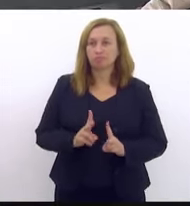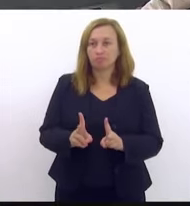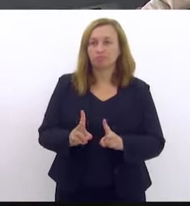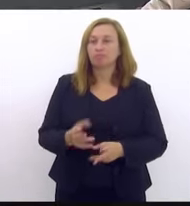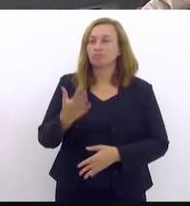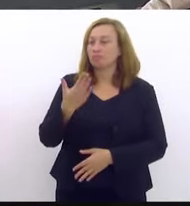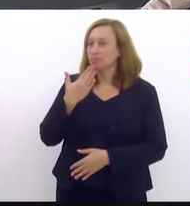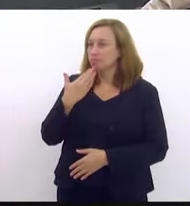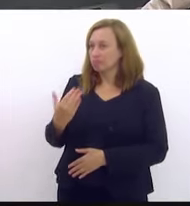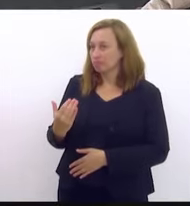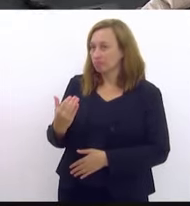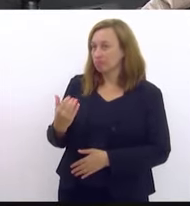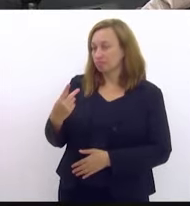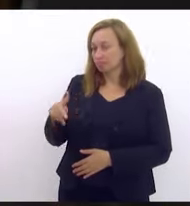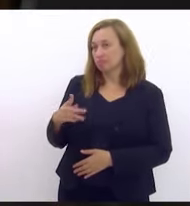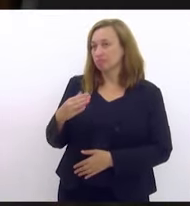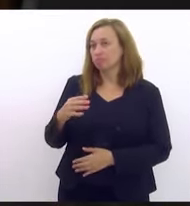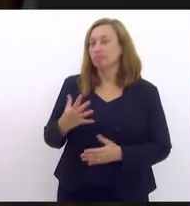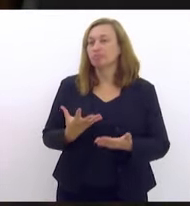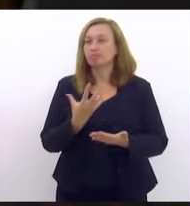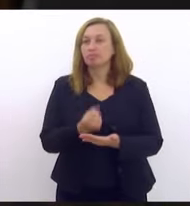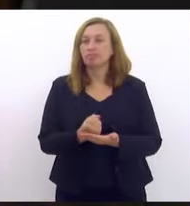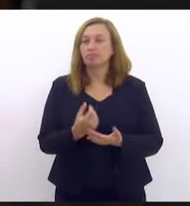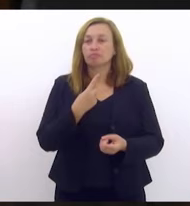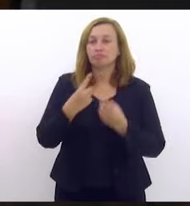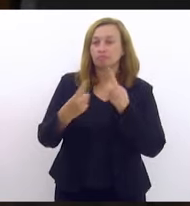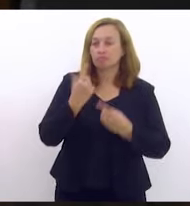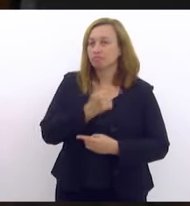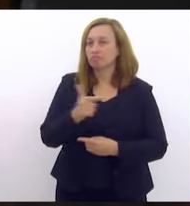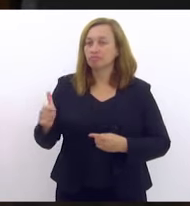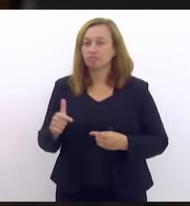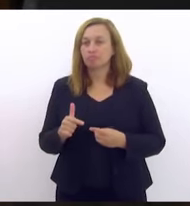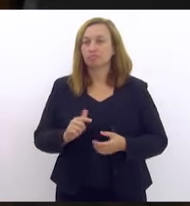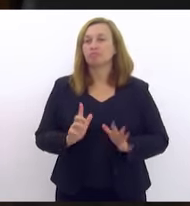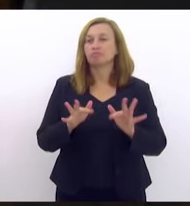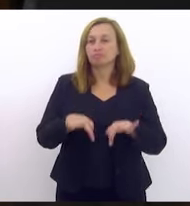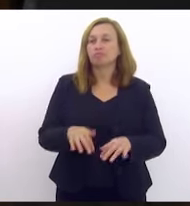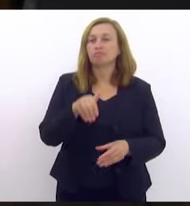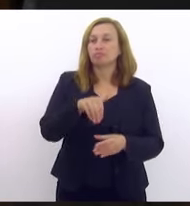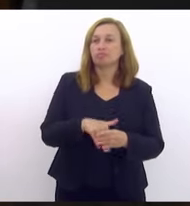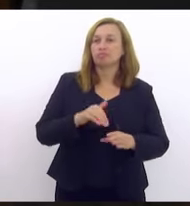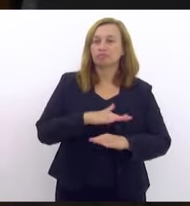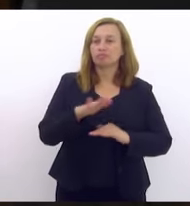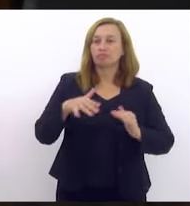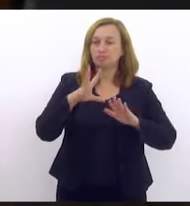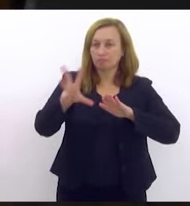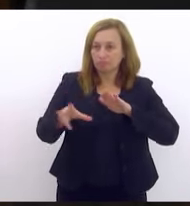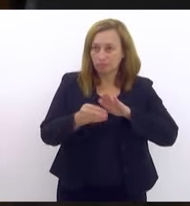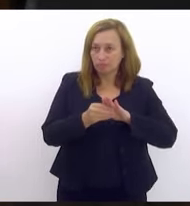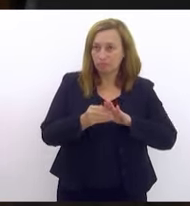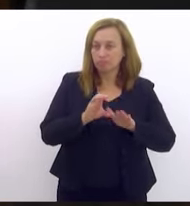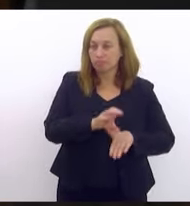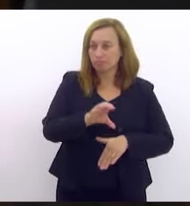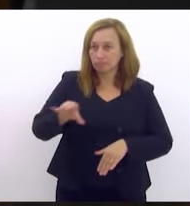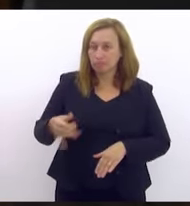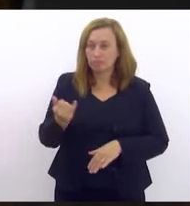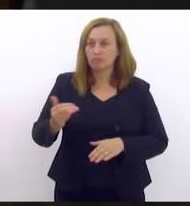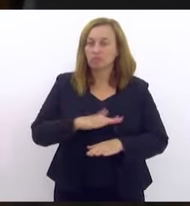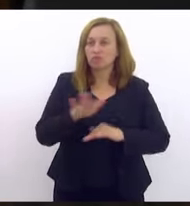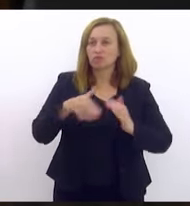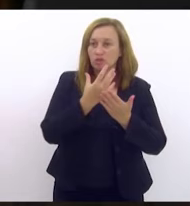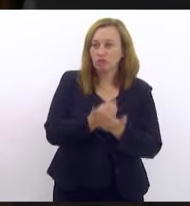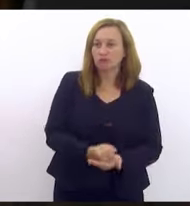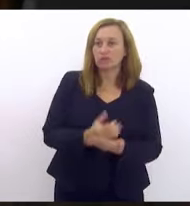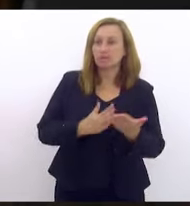defere o pedido de Vossa Excelência. Não havendo mais quem queira discutir, encerrada a discussão. Em votação, as emendas da CCJ. Os senhores que aprovam, permaneçam